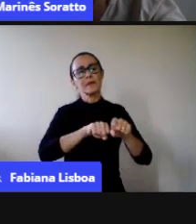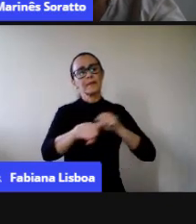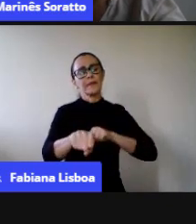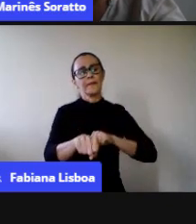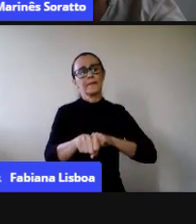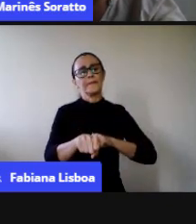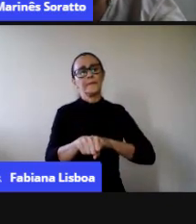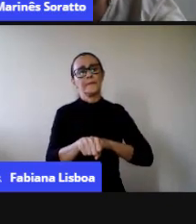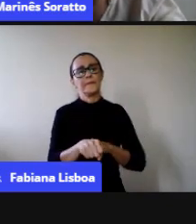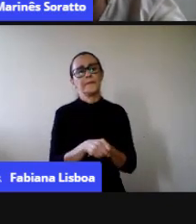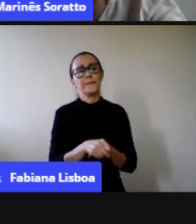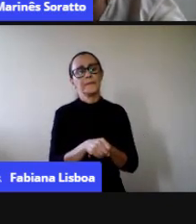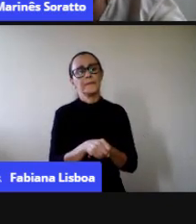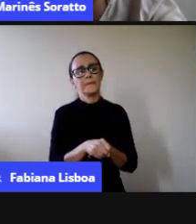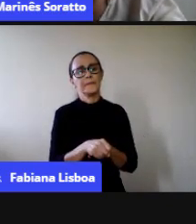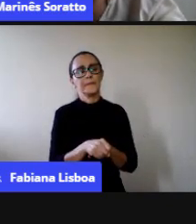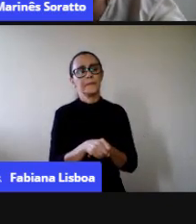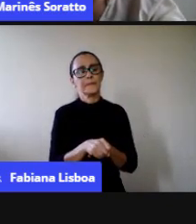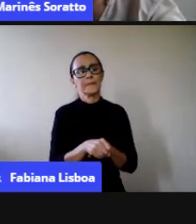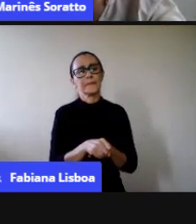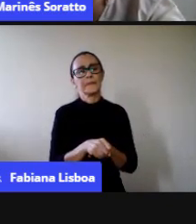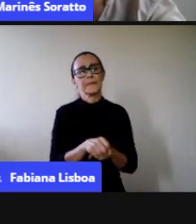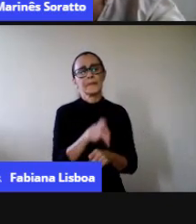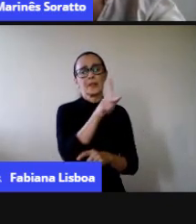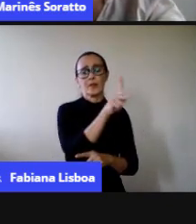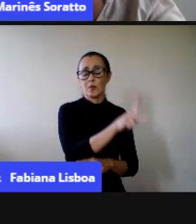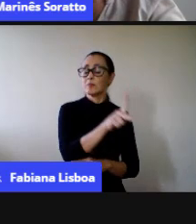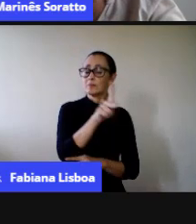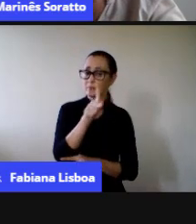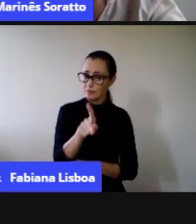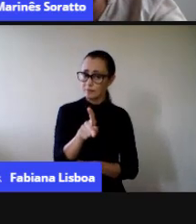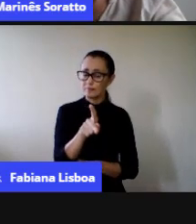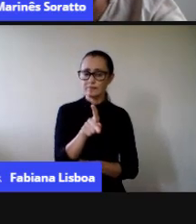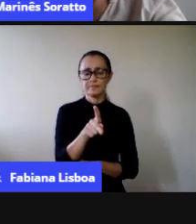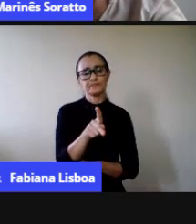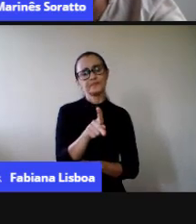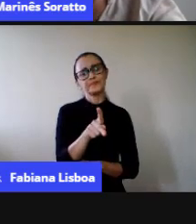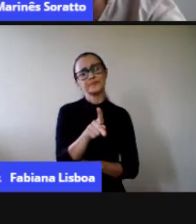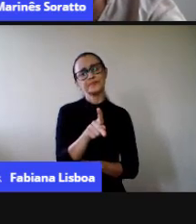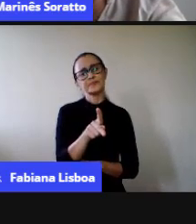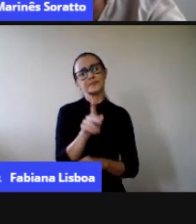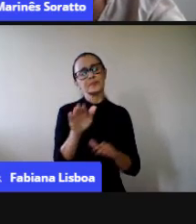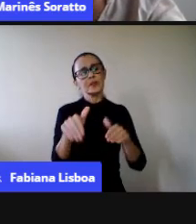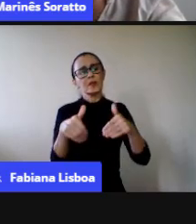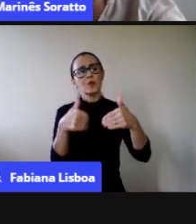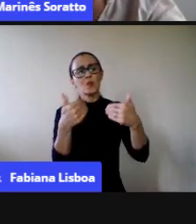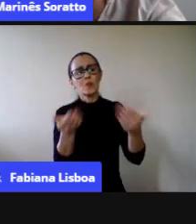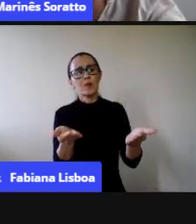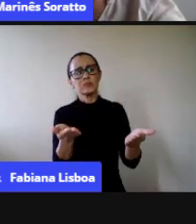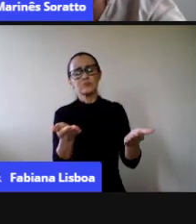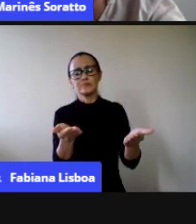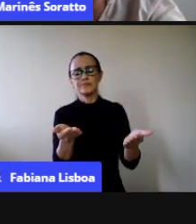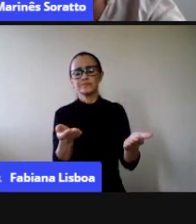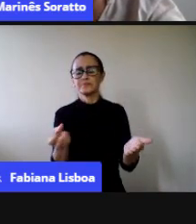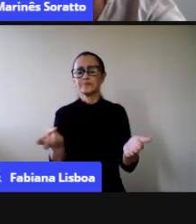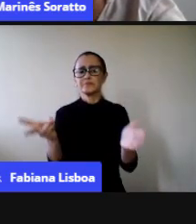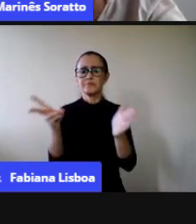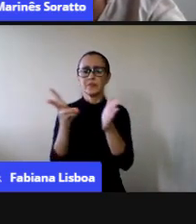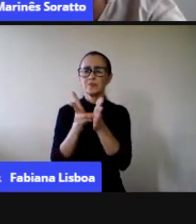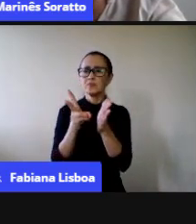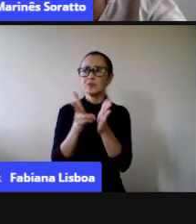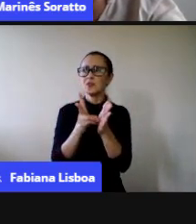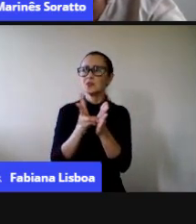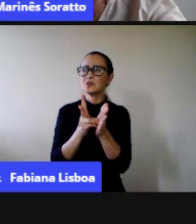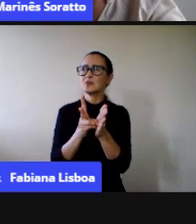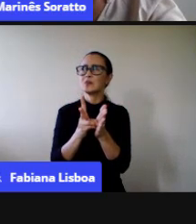professores indígenas, não, desculpa, na formação de professores, né? É perguntar qual que é o indígena que mora na nossa cabeça, né?